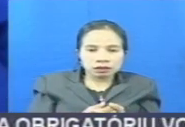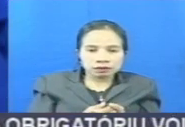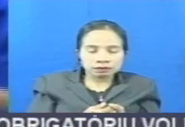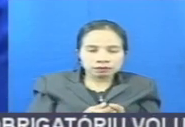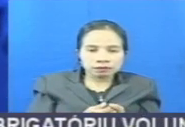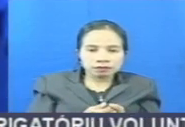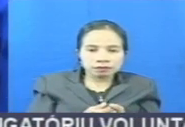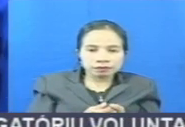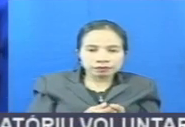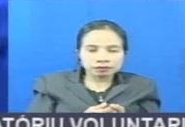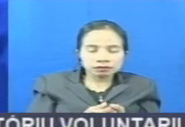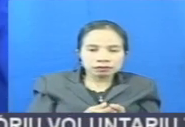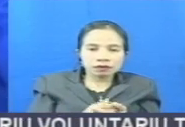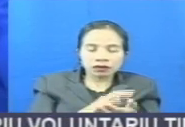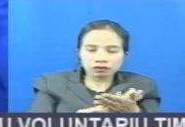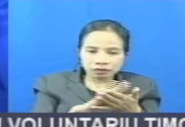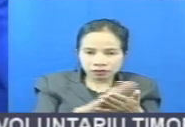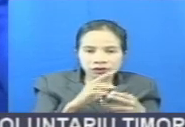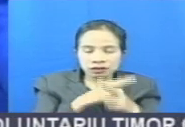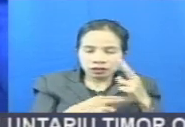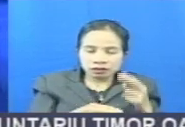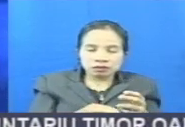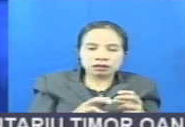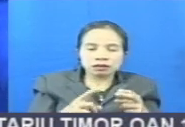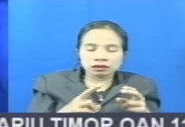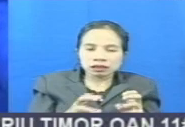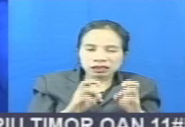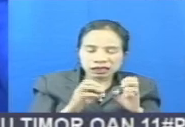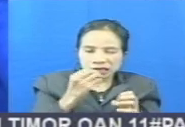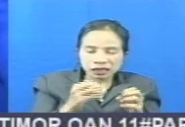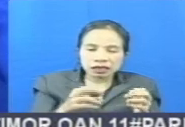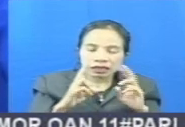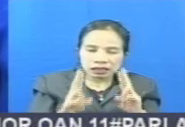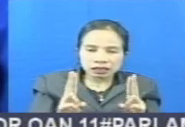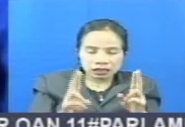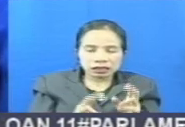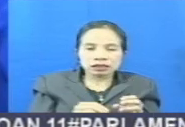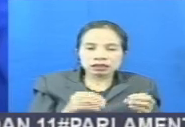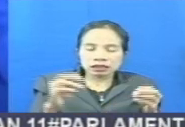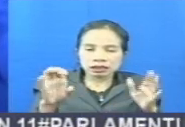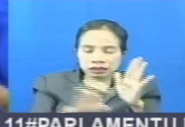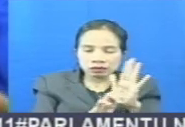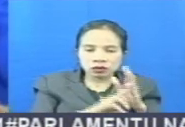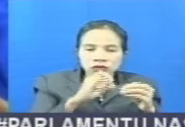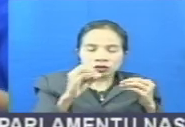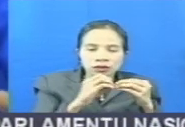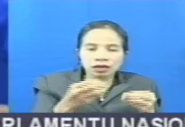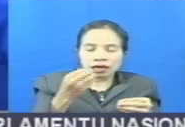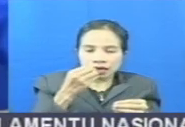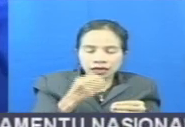humanitária necessidades urgentes será para maihan para necessidades urgentes